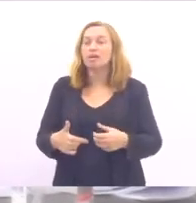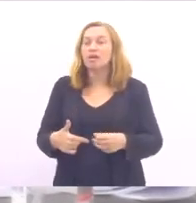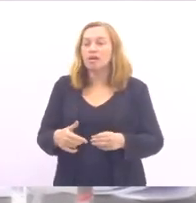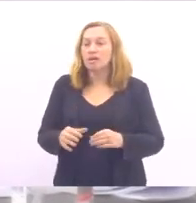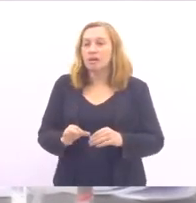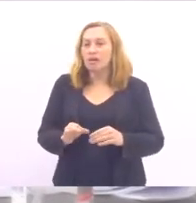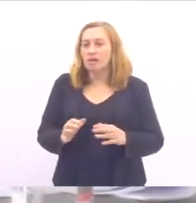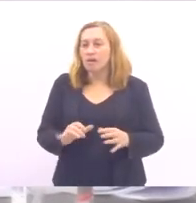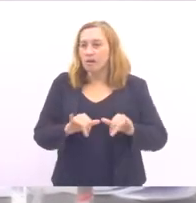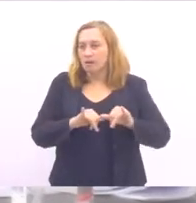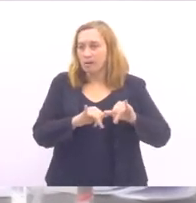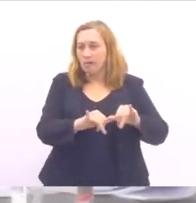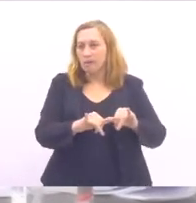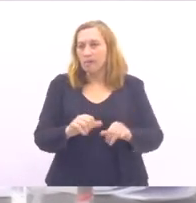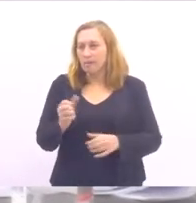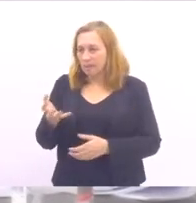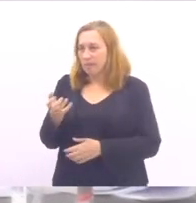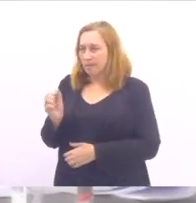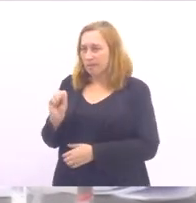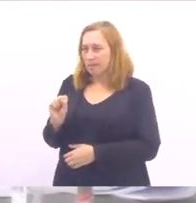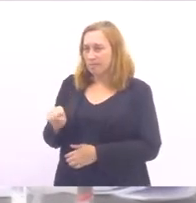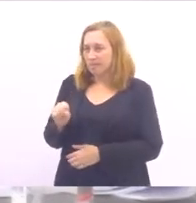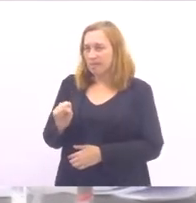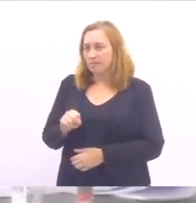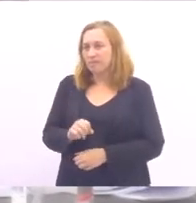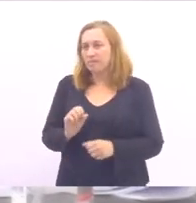Eles topam fazer isso.